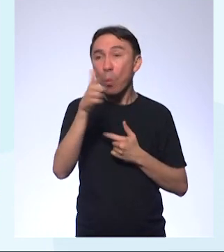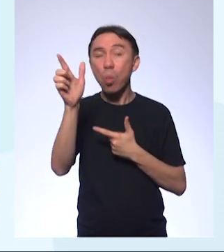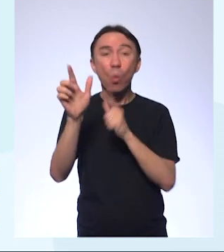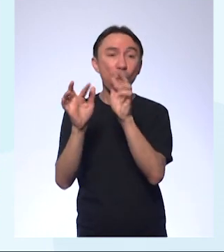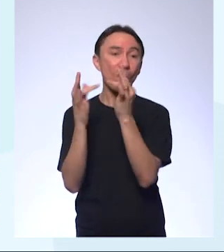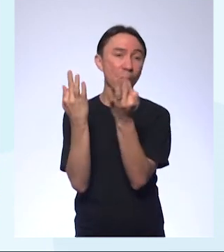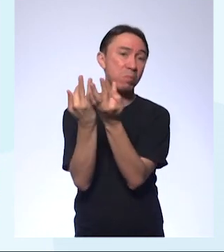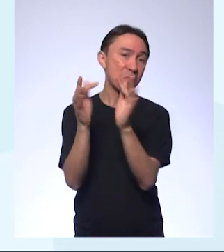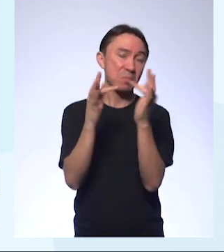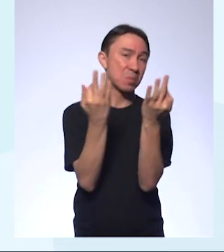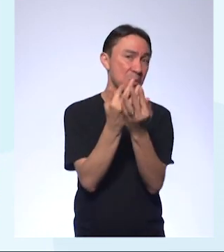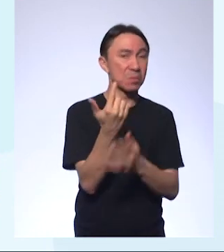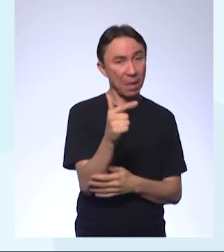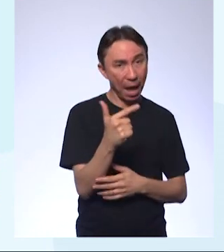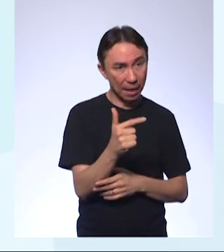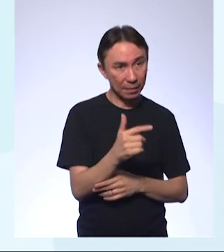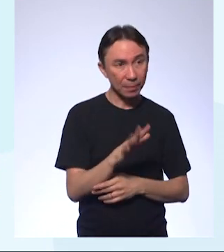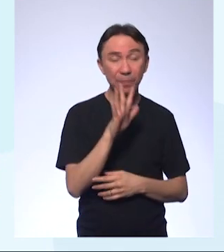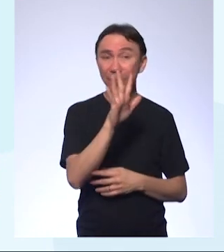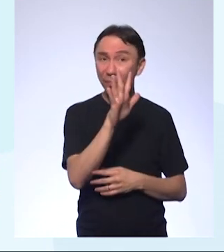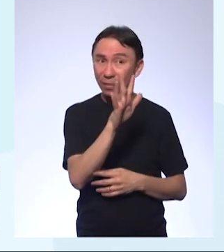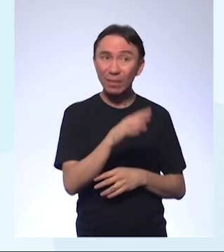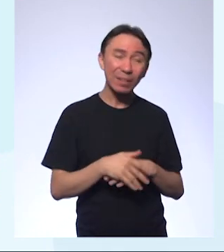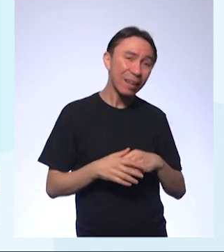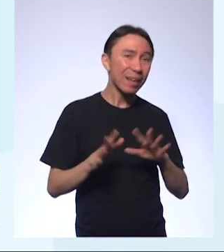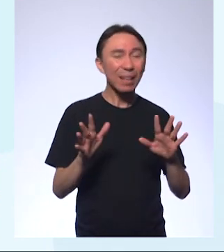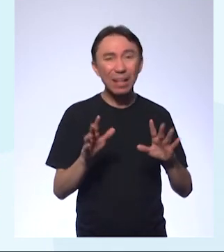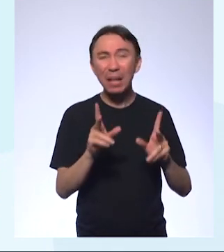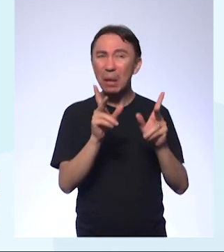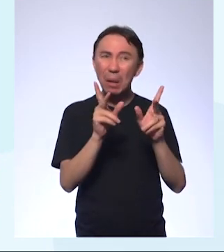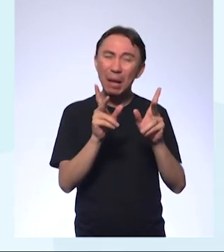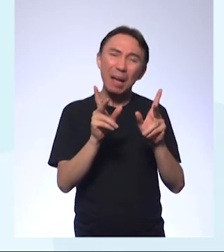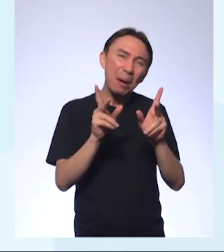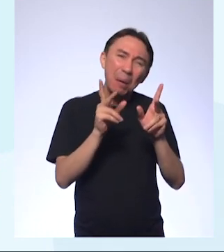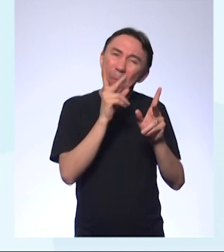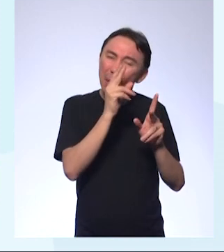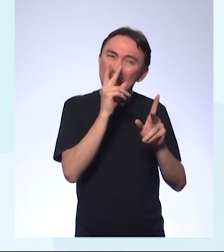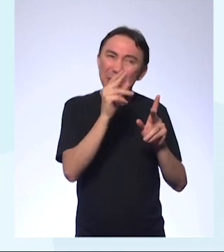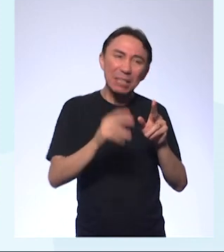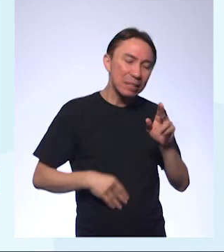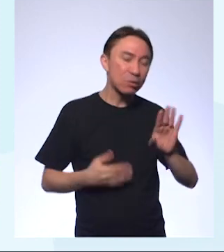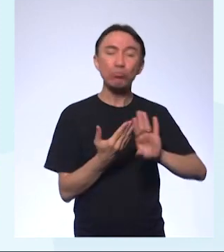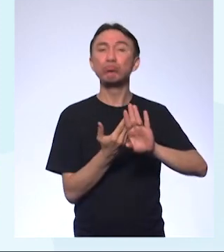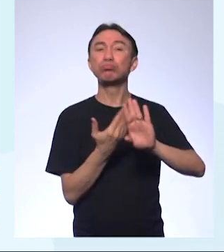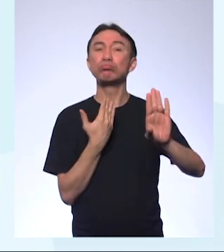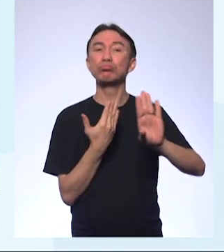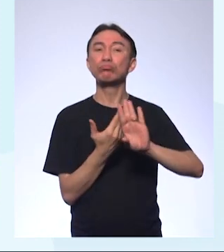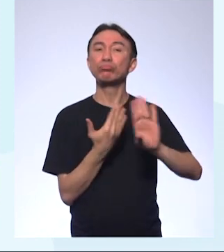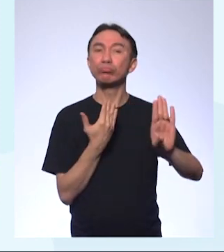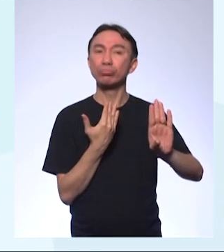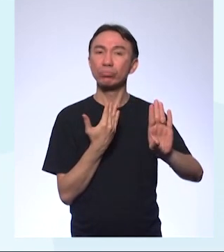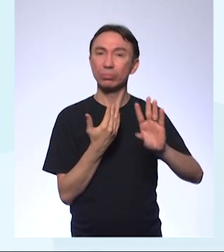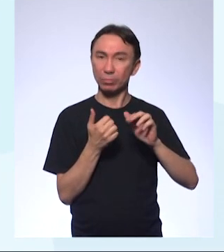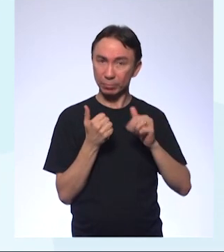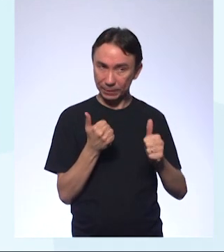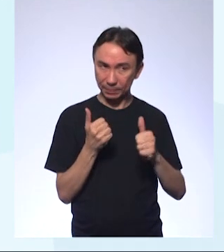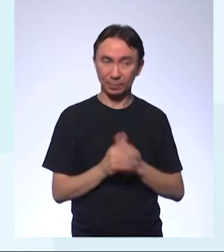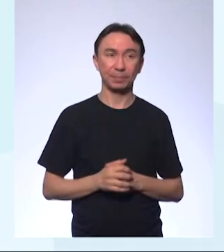não cumpre com todas as propriedades. Então, ele está lá meio que destacado da tabela periódica. Pode continuar.